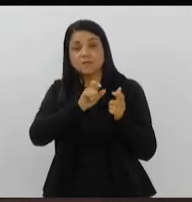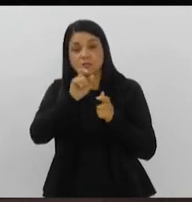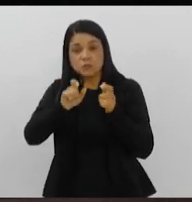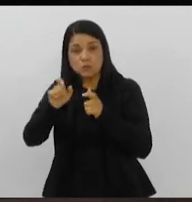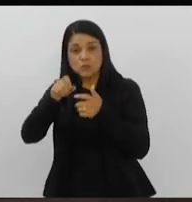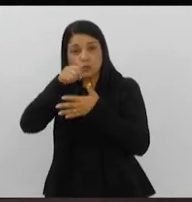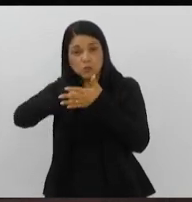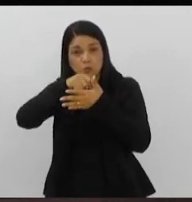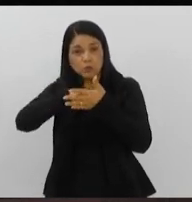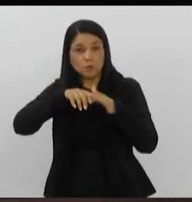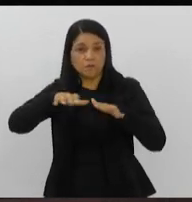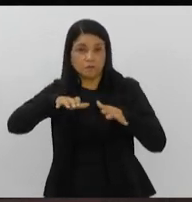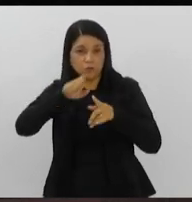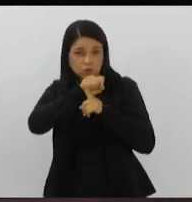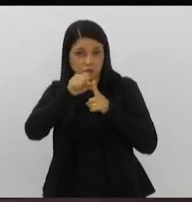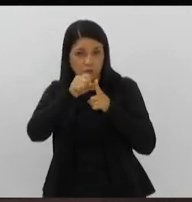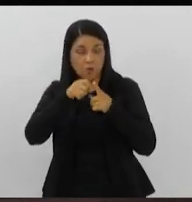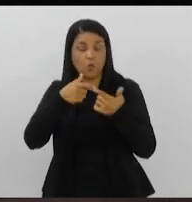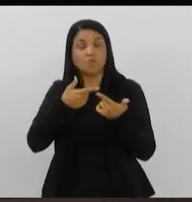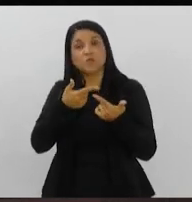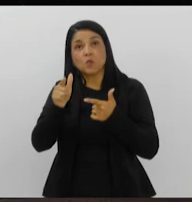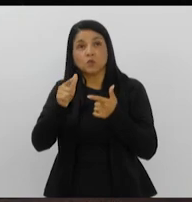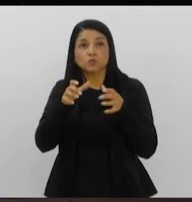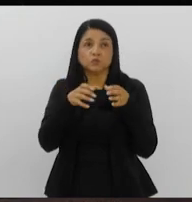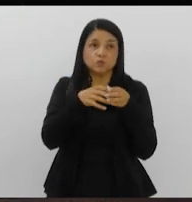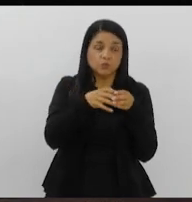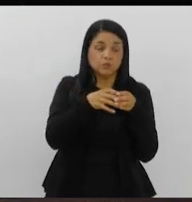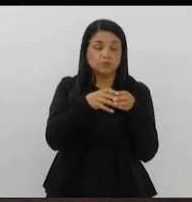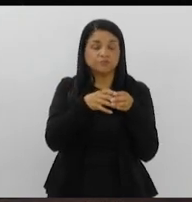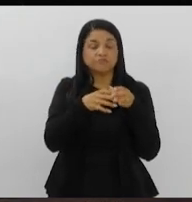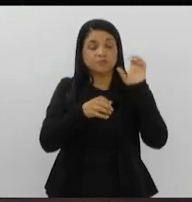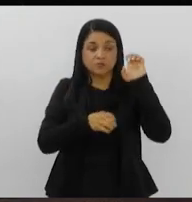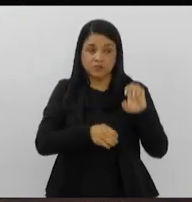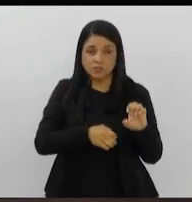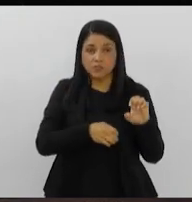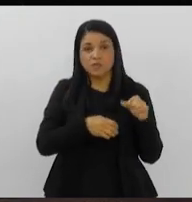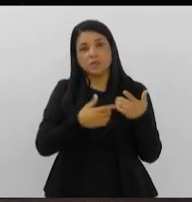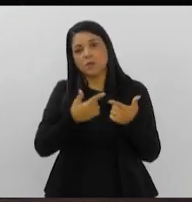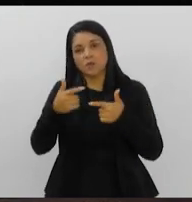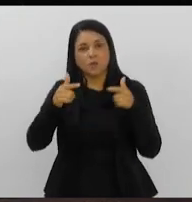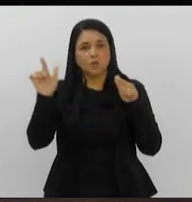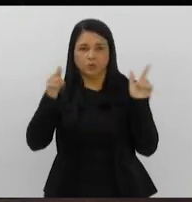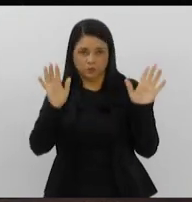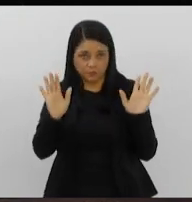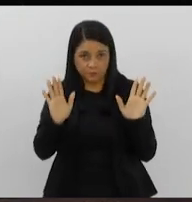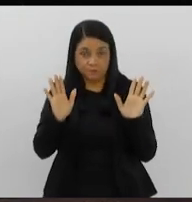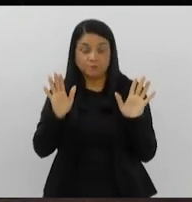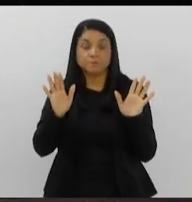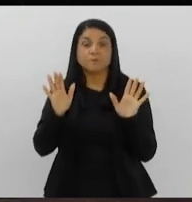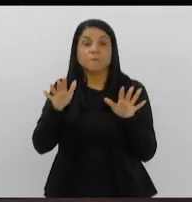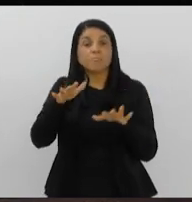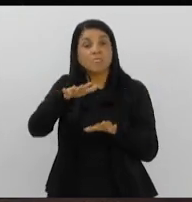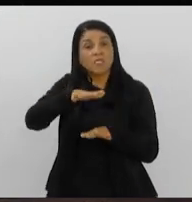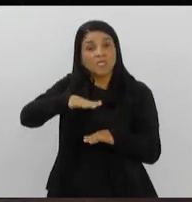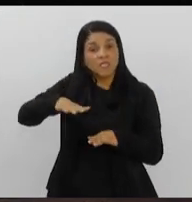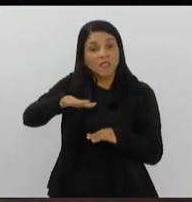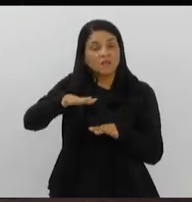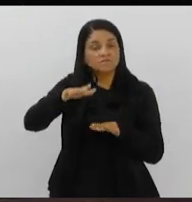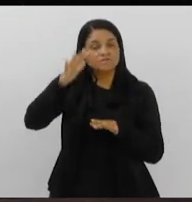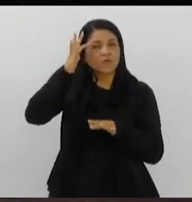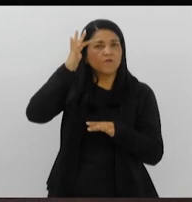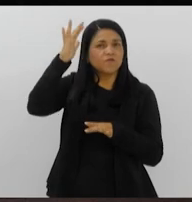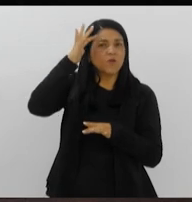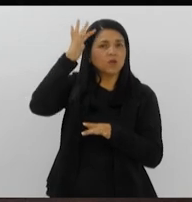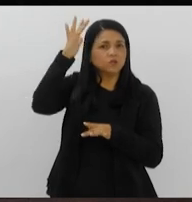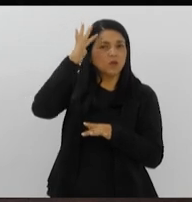com os movimentos sociais, podem ser aqueles que são taxados como esquerda e por aí vai. Mas isso tudo no campo filosófico,